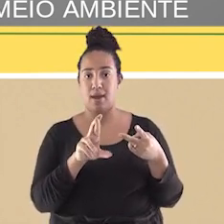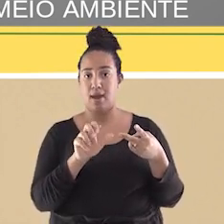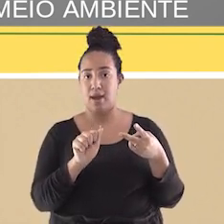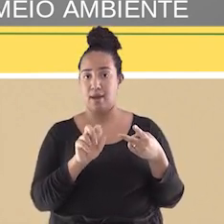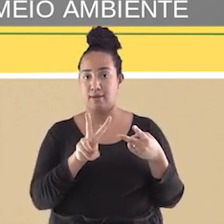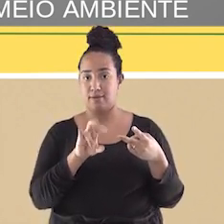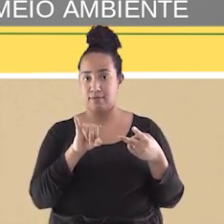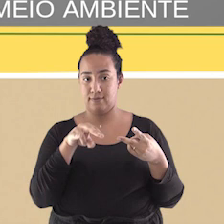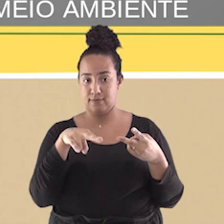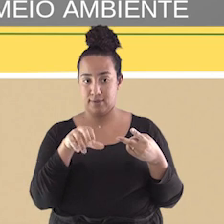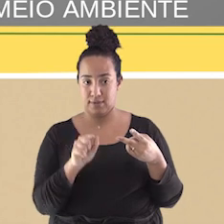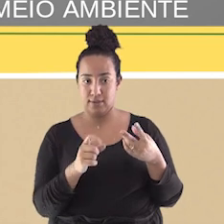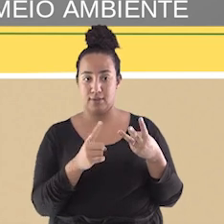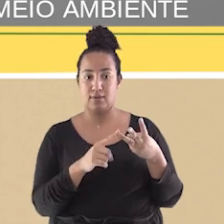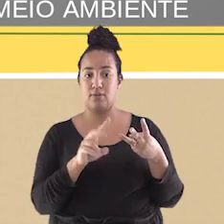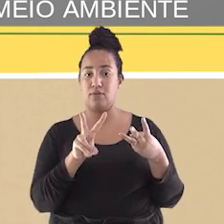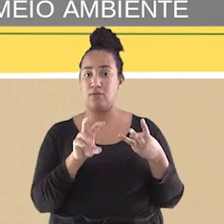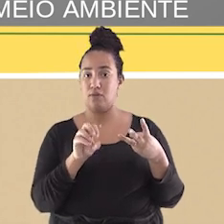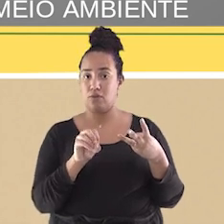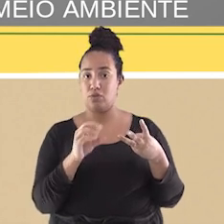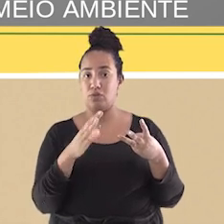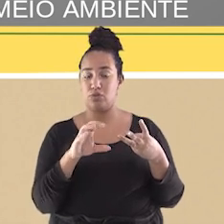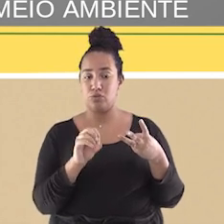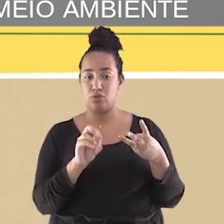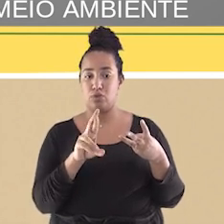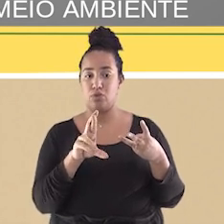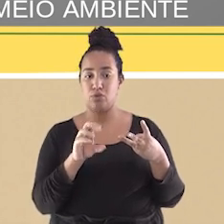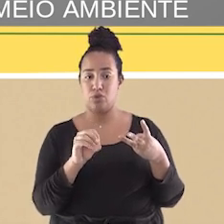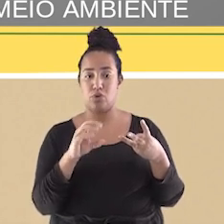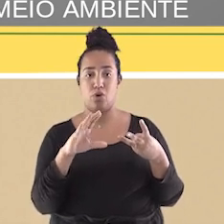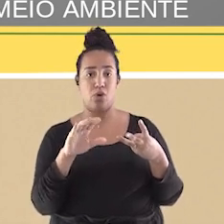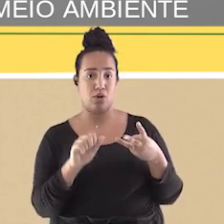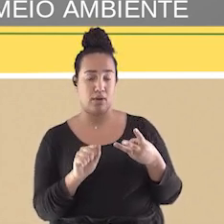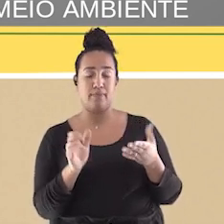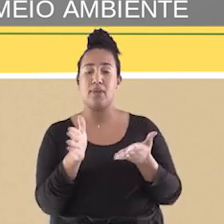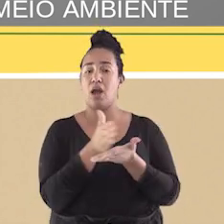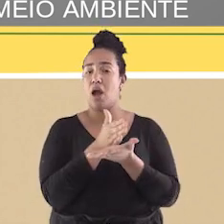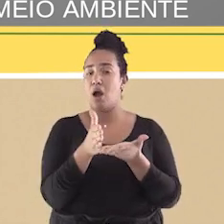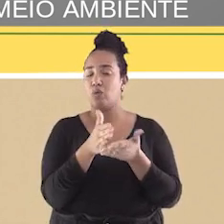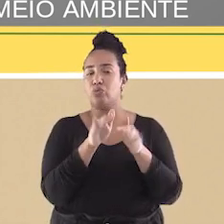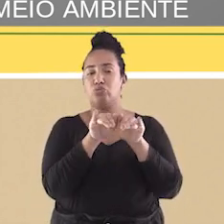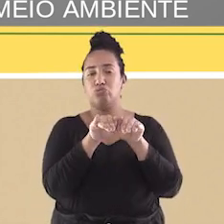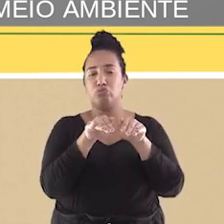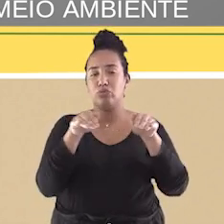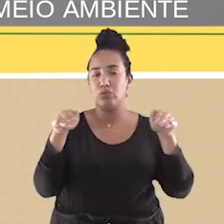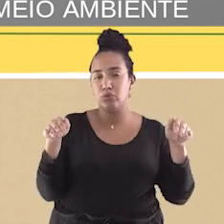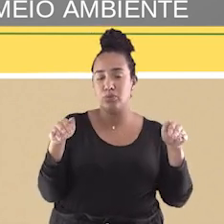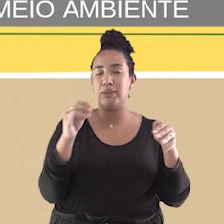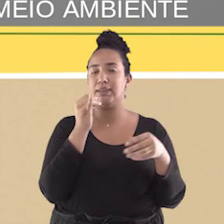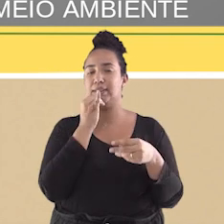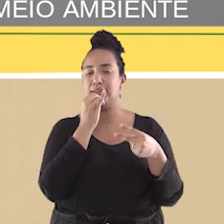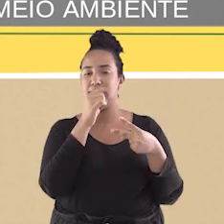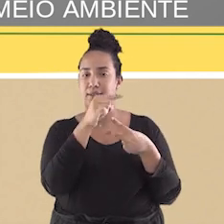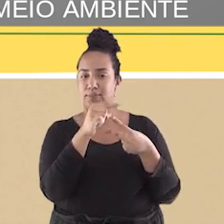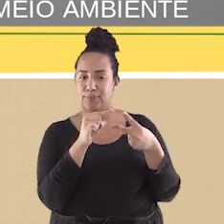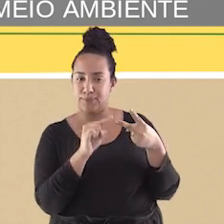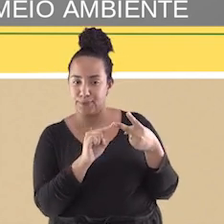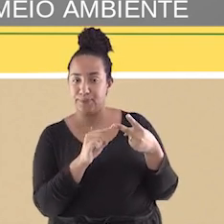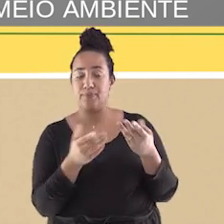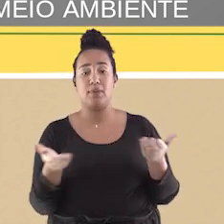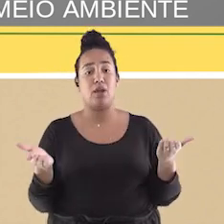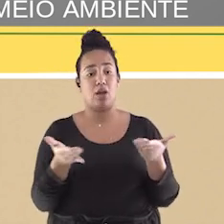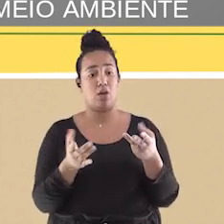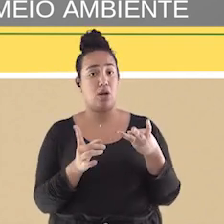danos mais simples, mais superficiais no solo e no relevo, como sulco e ravina. Já